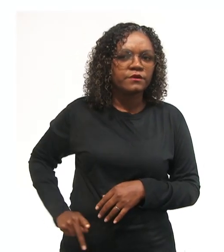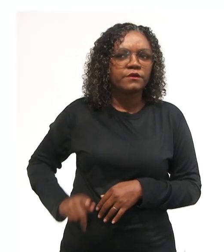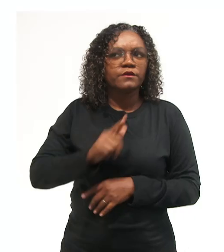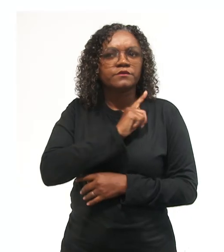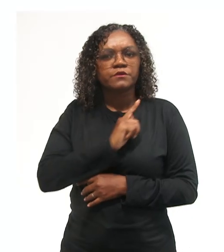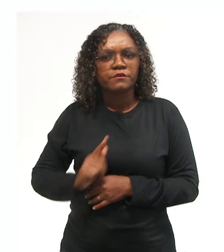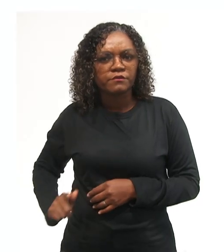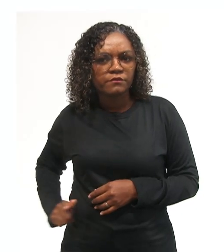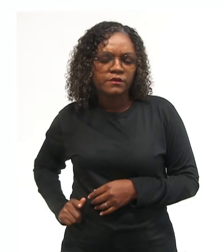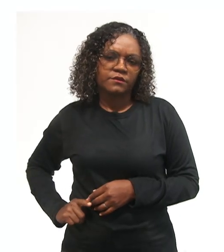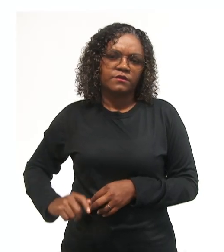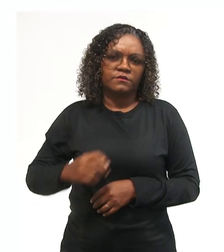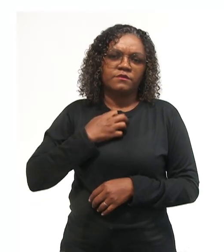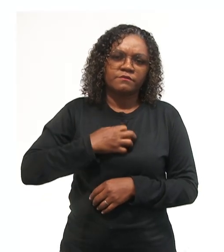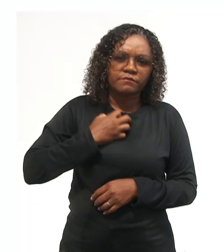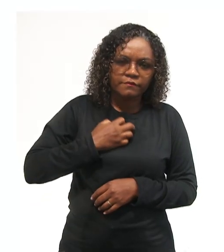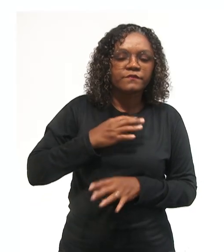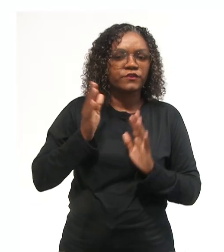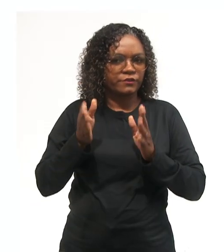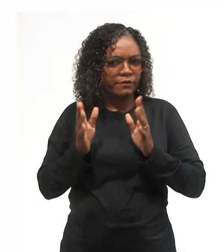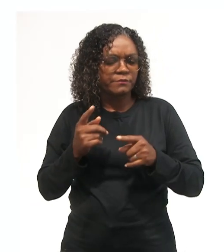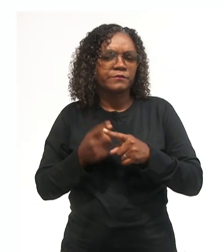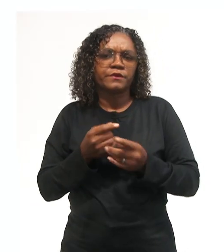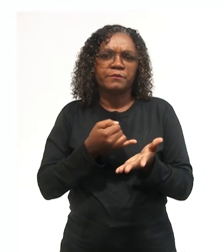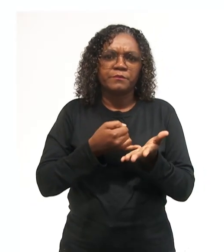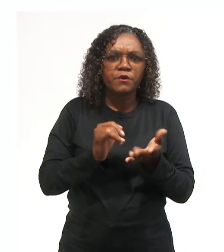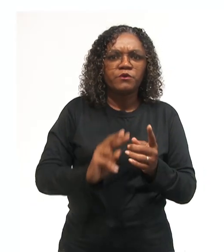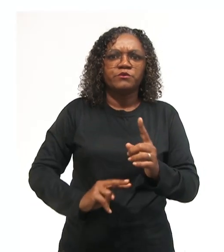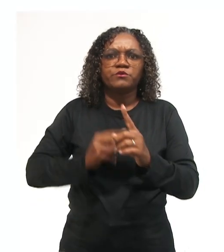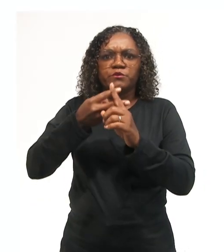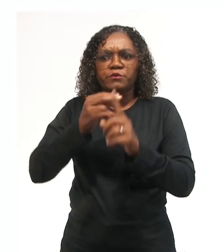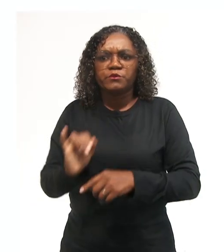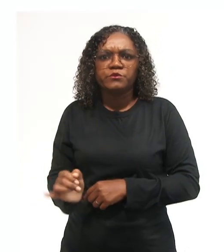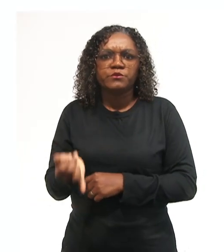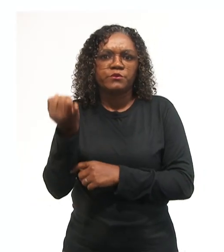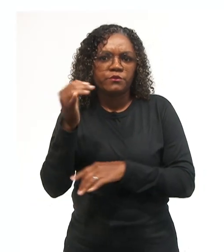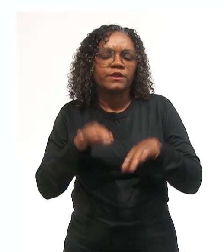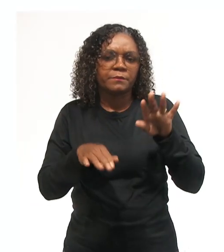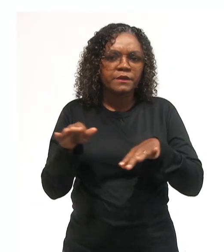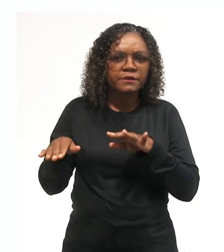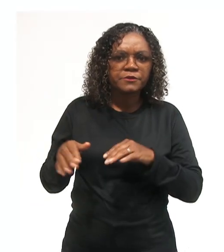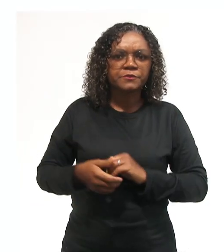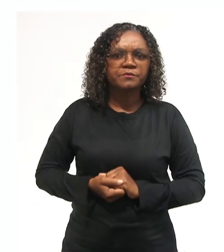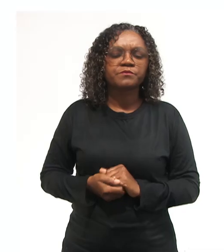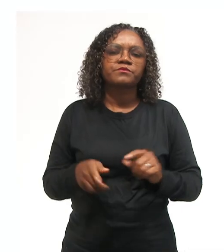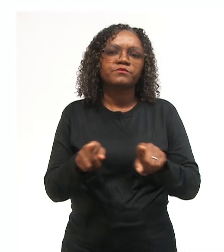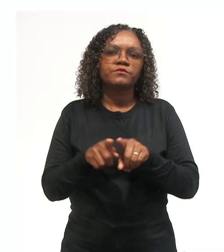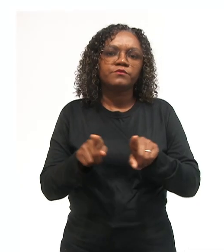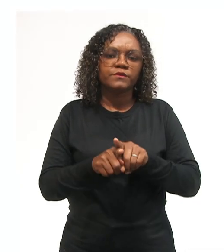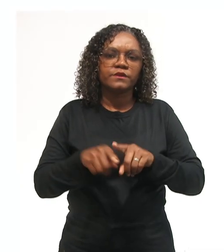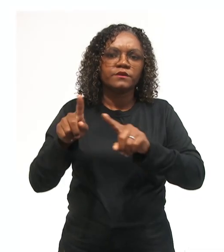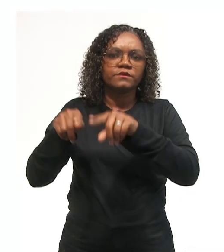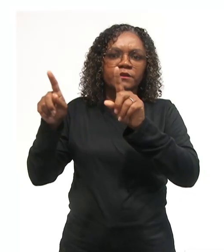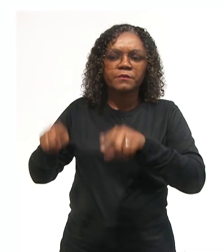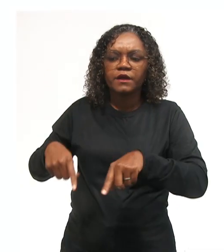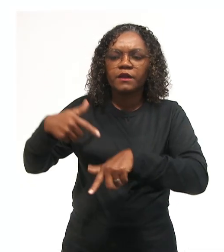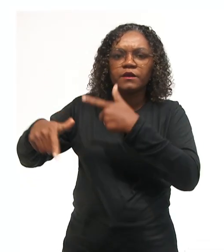porque pagamos mais impostos do que o valor que consideramos justos, seja porque serviços públicos deixam a